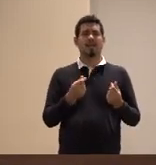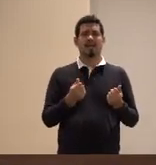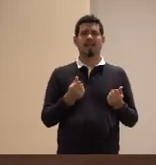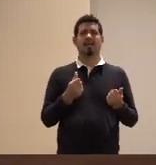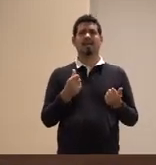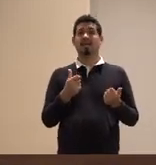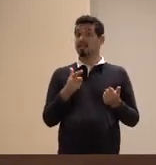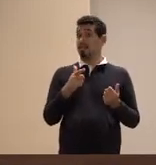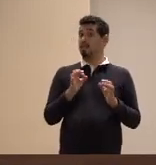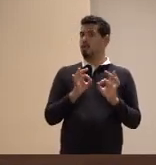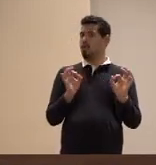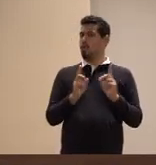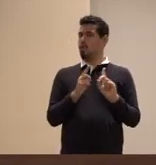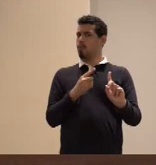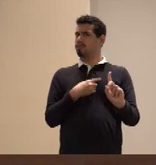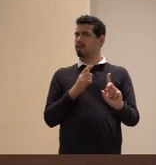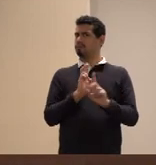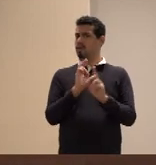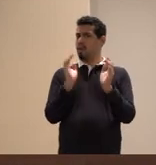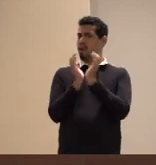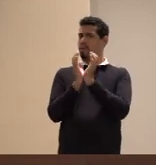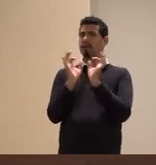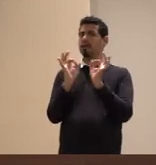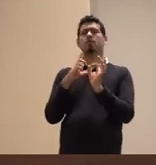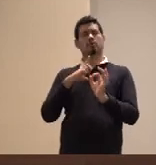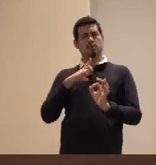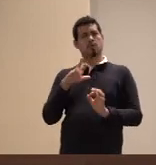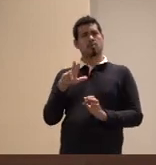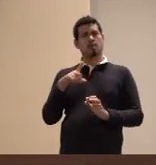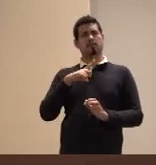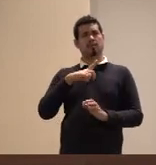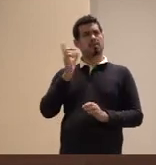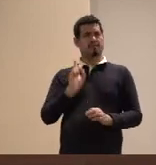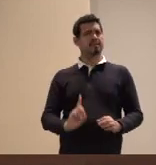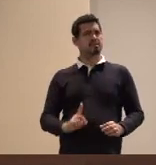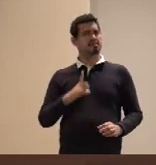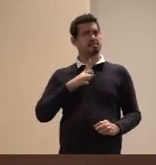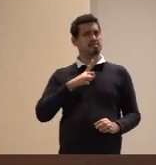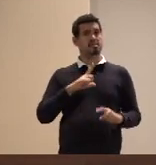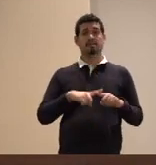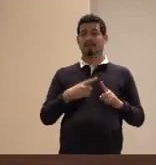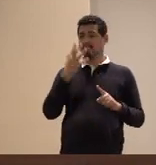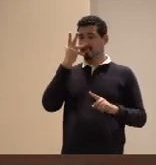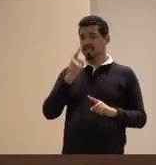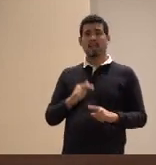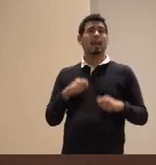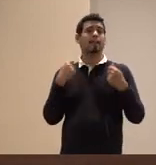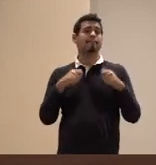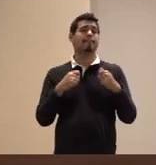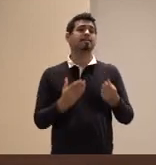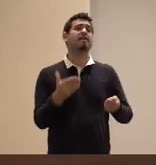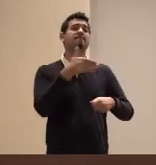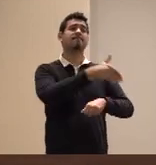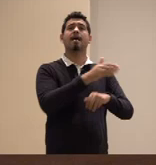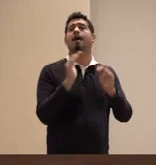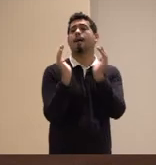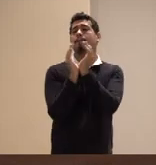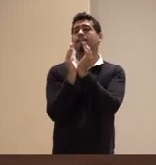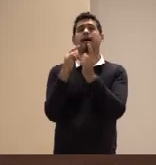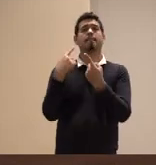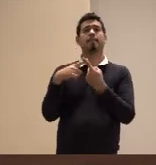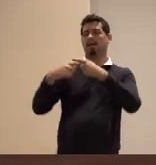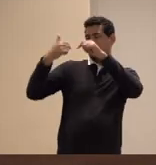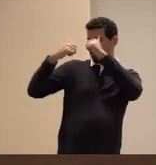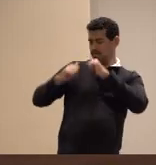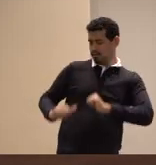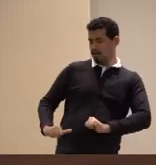e nada contra frequentar a PAI. Eu tenho um irmão com deficiência. E que a criança precisaria frequentar a PAI porque o